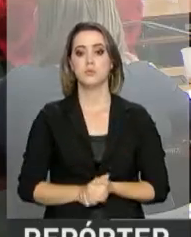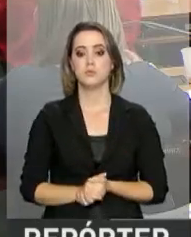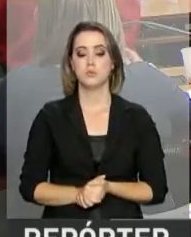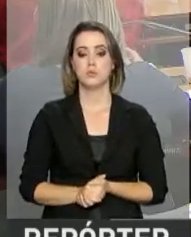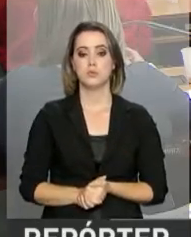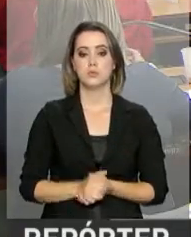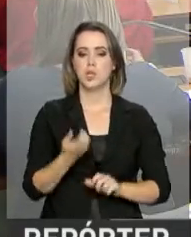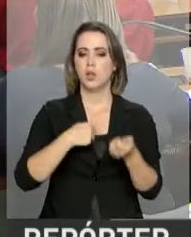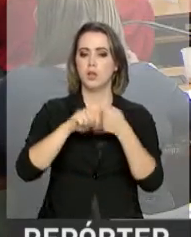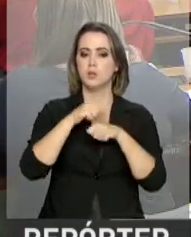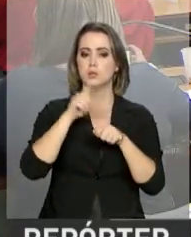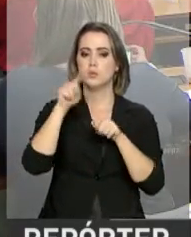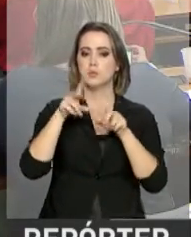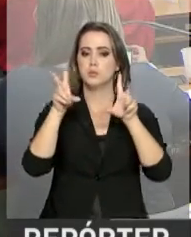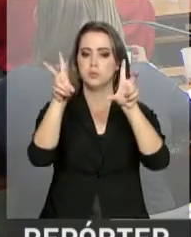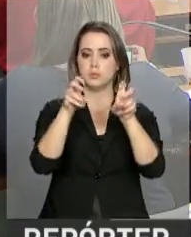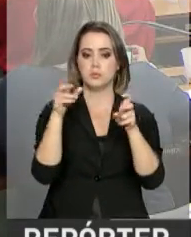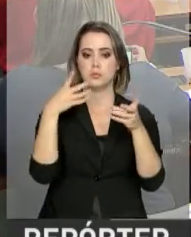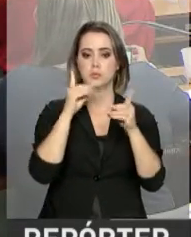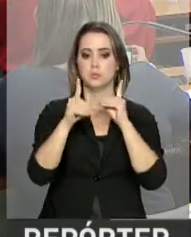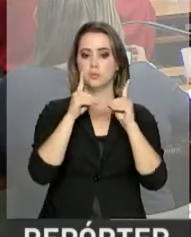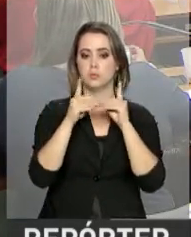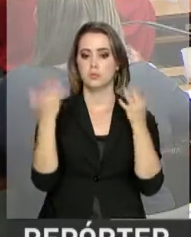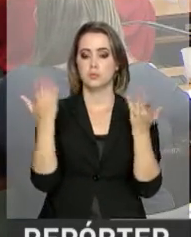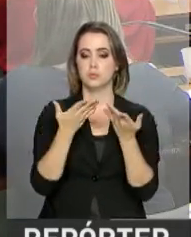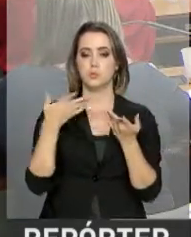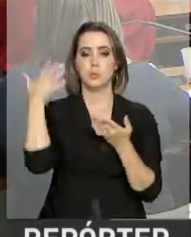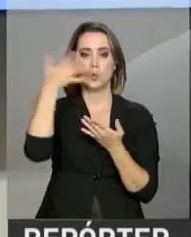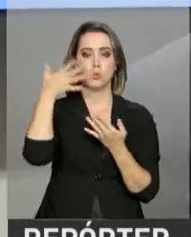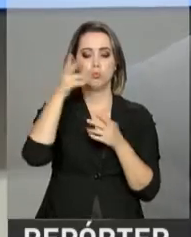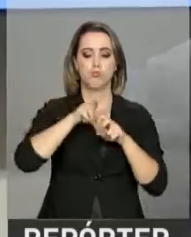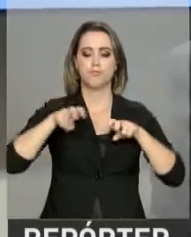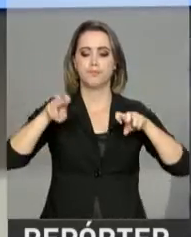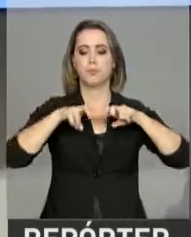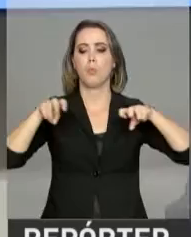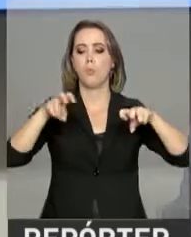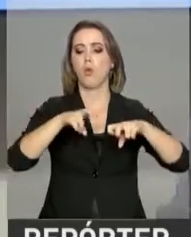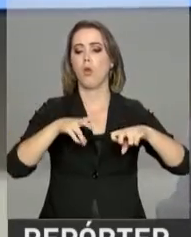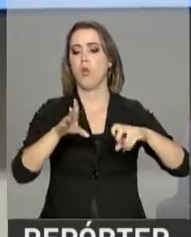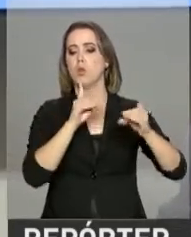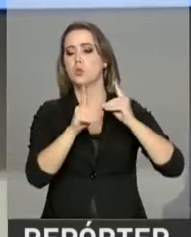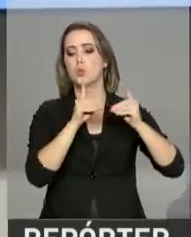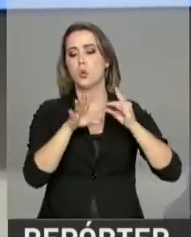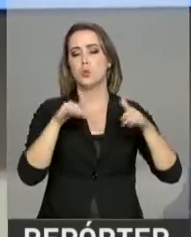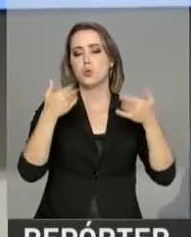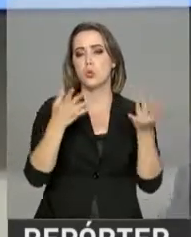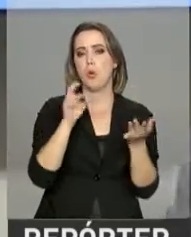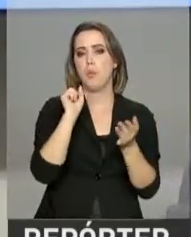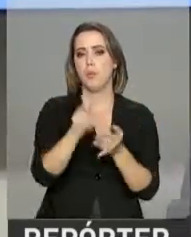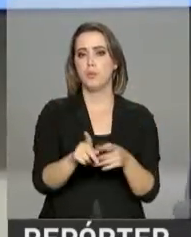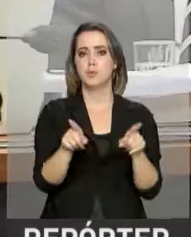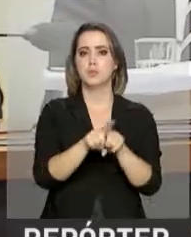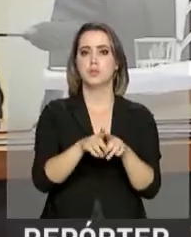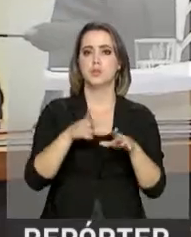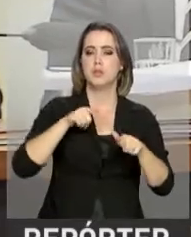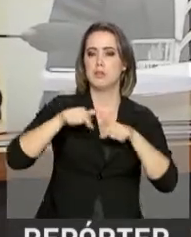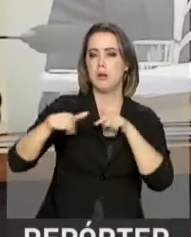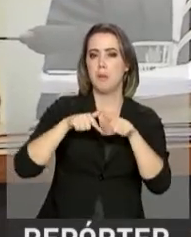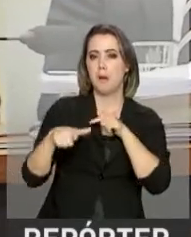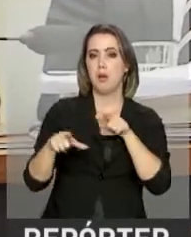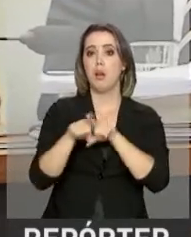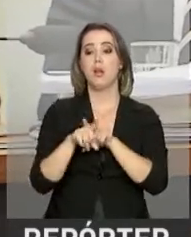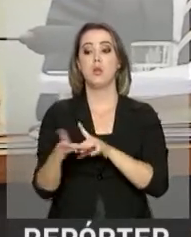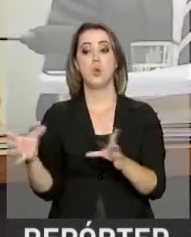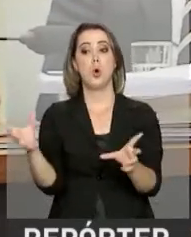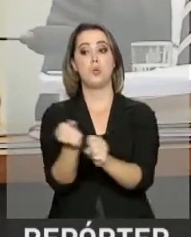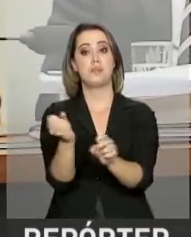empresas. A economia foi um dos temas abordados na audiência pública na comissão que debate a reforma da Previdência. Mercado de trabalho e orçamento da